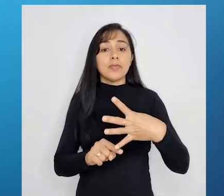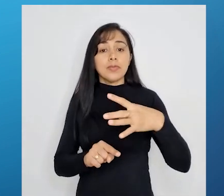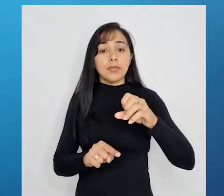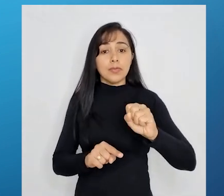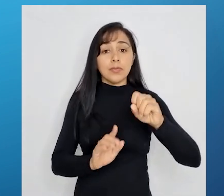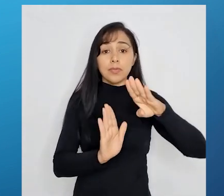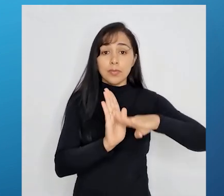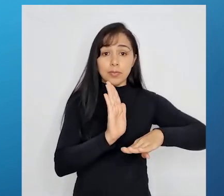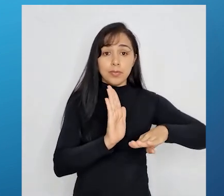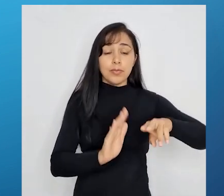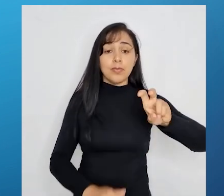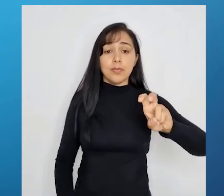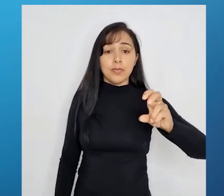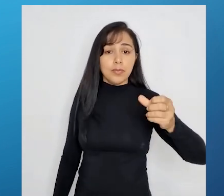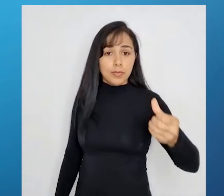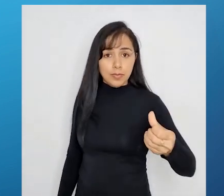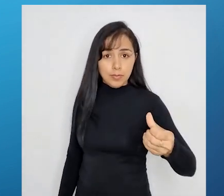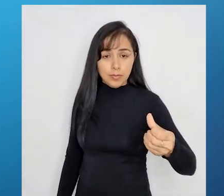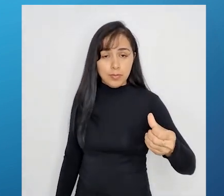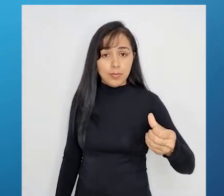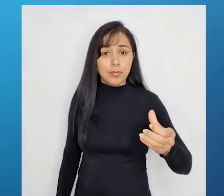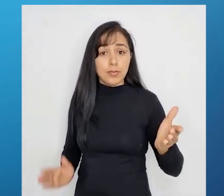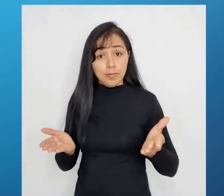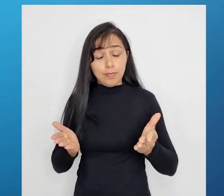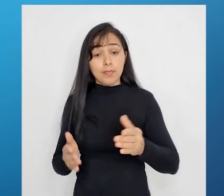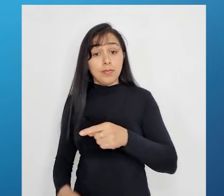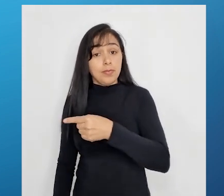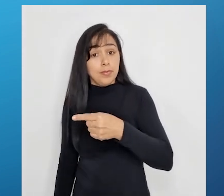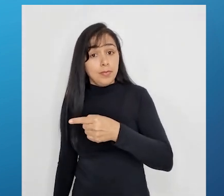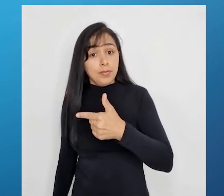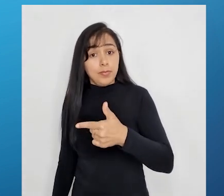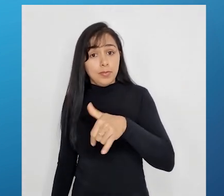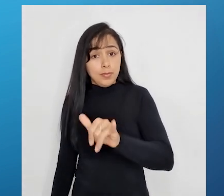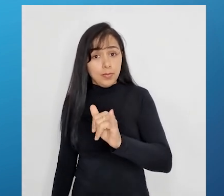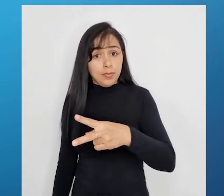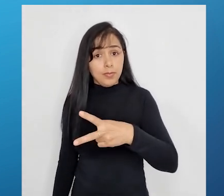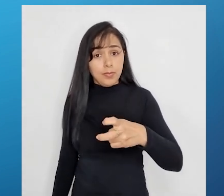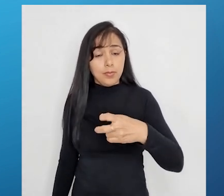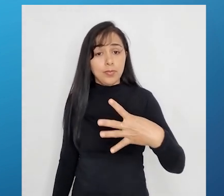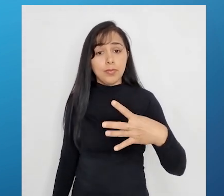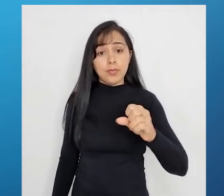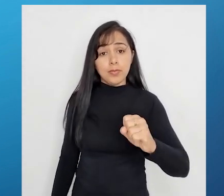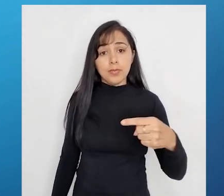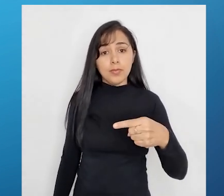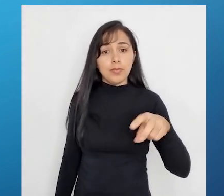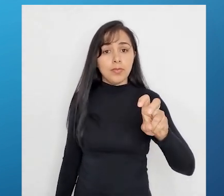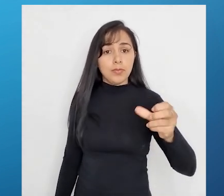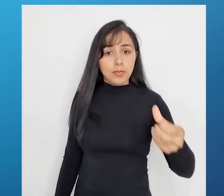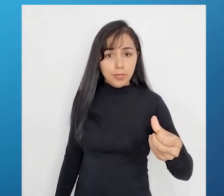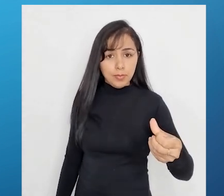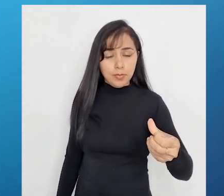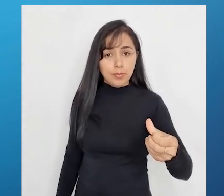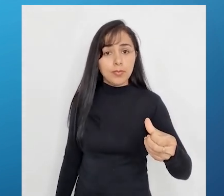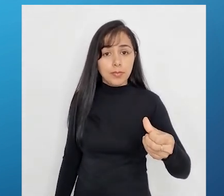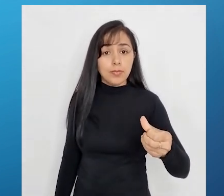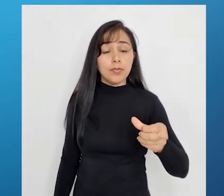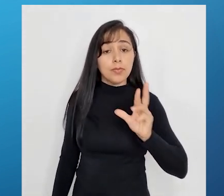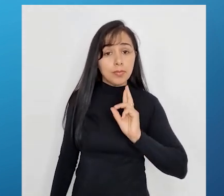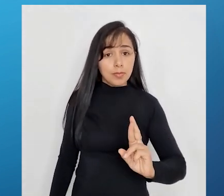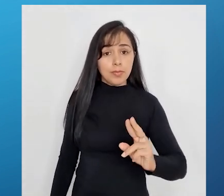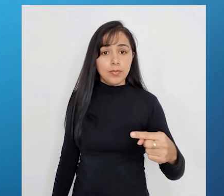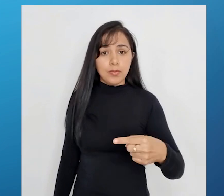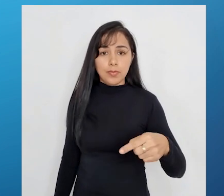56. Menos 2y vai ser igual a 48 menos 56, menos 8.